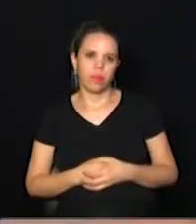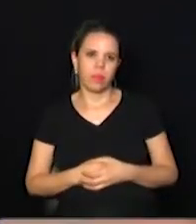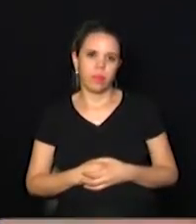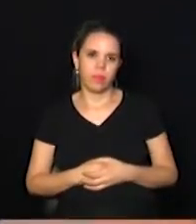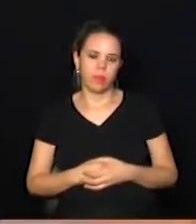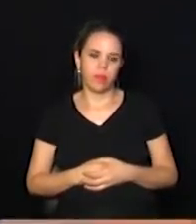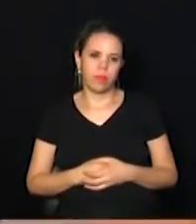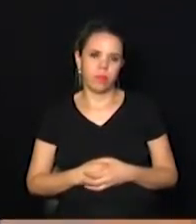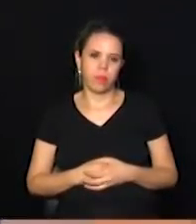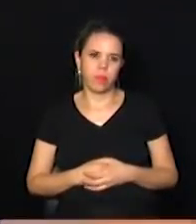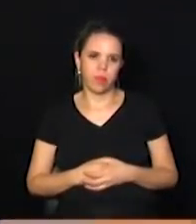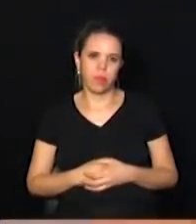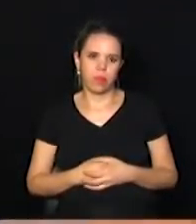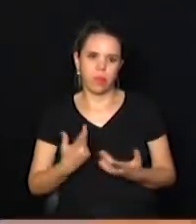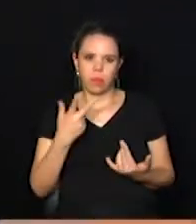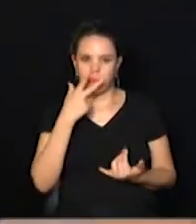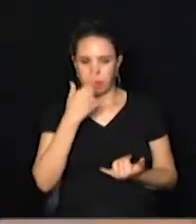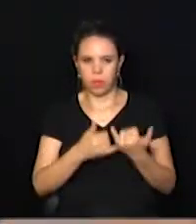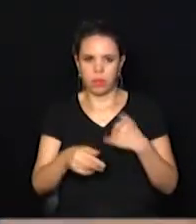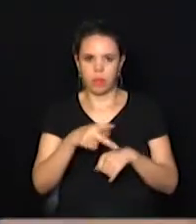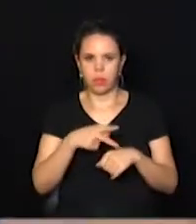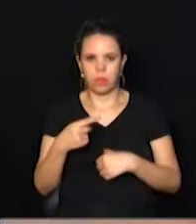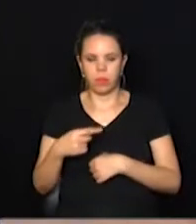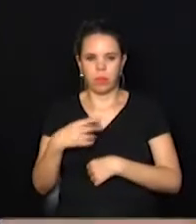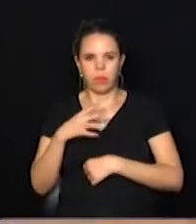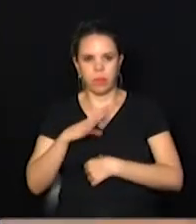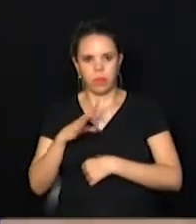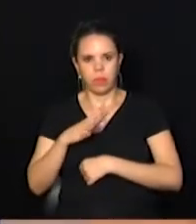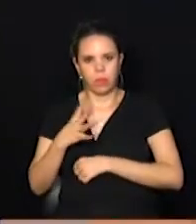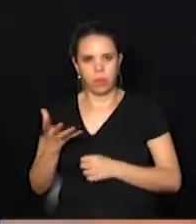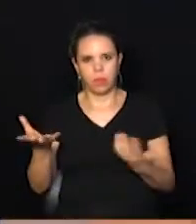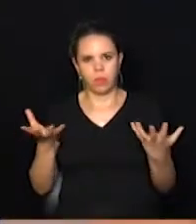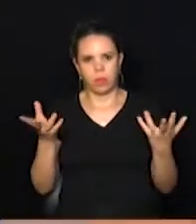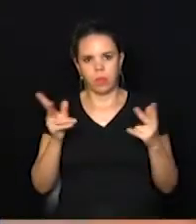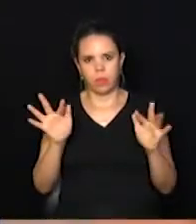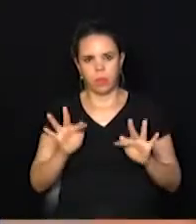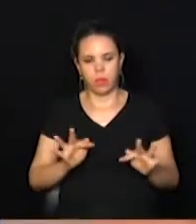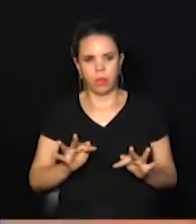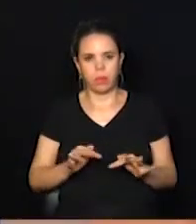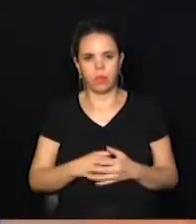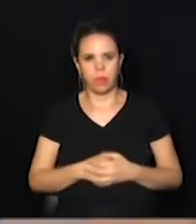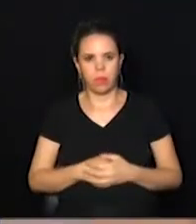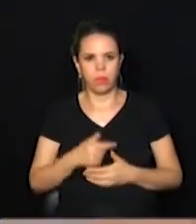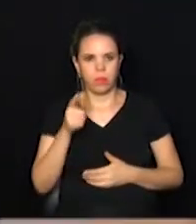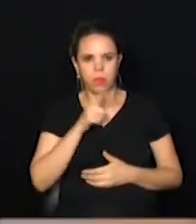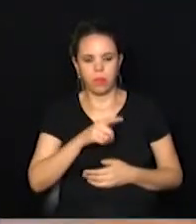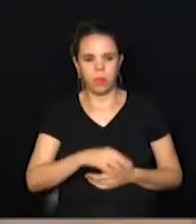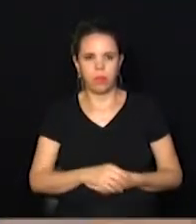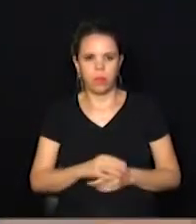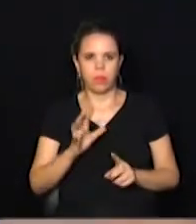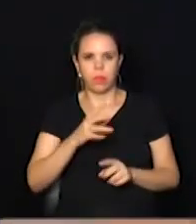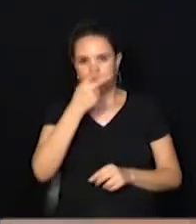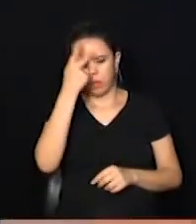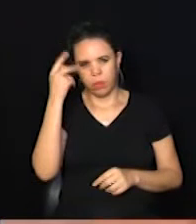mas é o tamanho do nosso país, né? E é na nossa cidade que a gente quer ser feliz. Eu acho que é esse negócio. A gente conseguiu convencer as